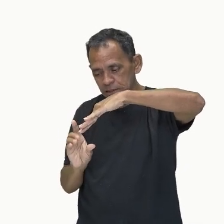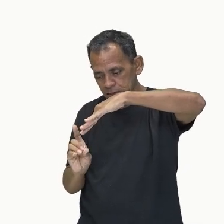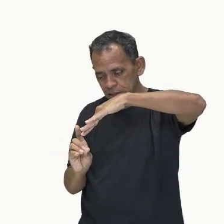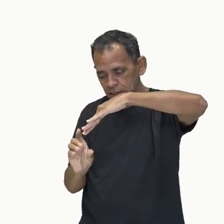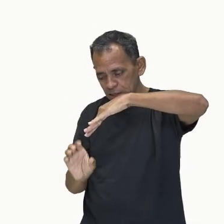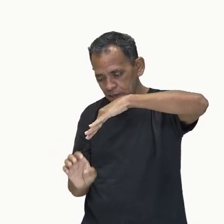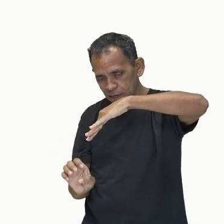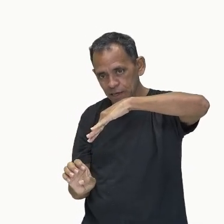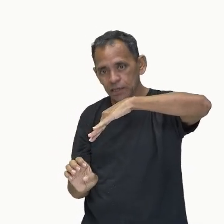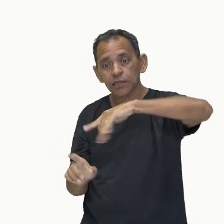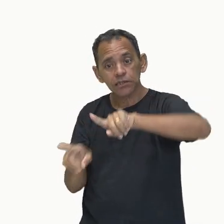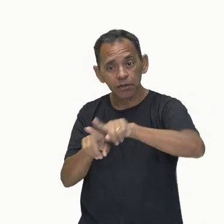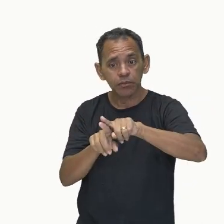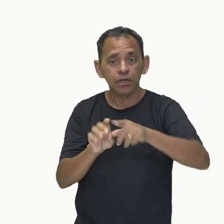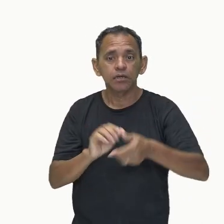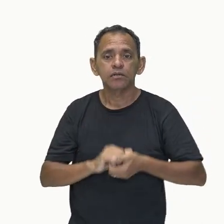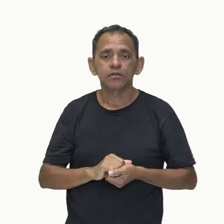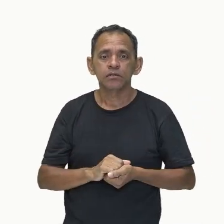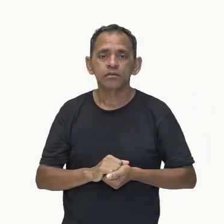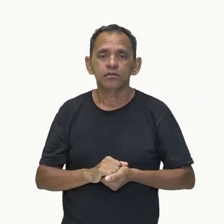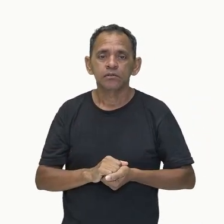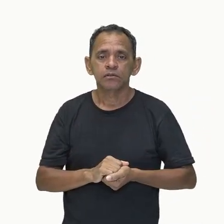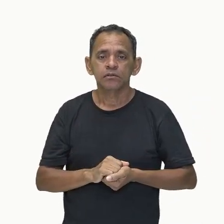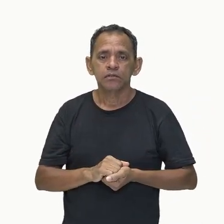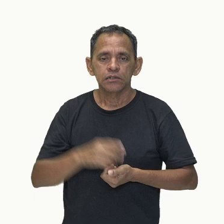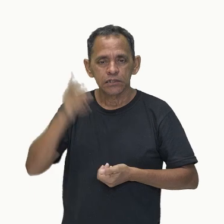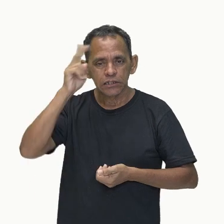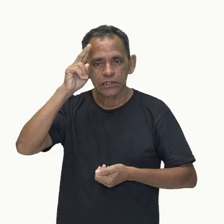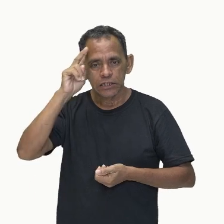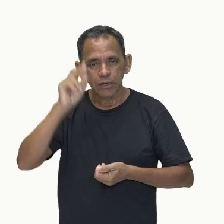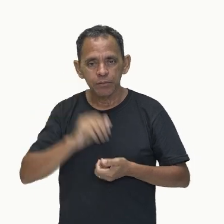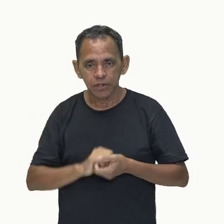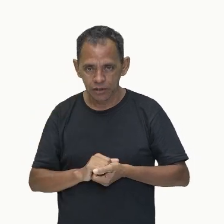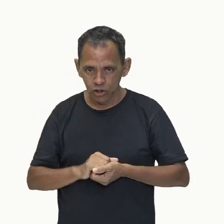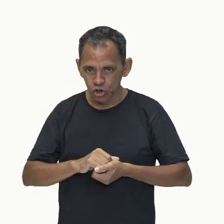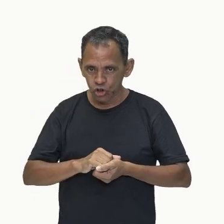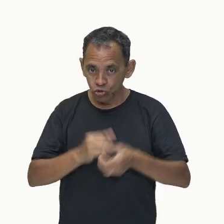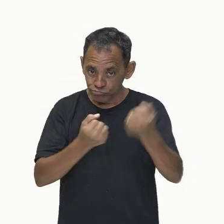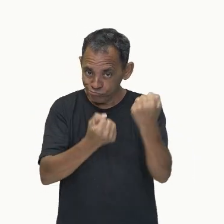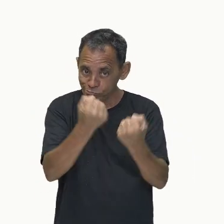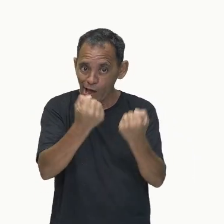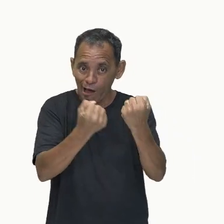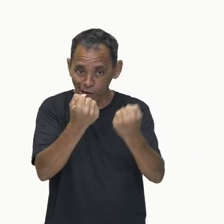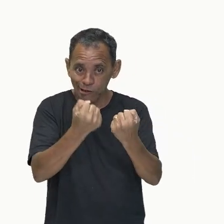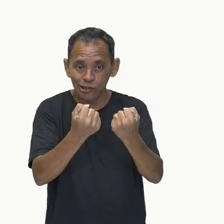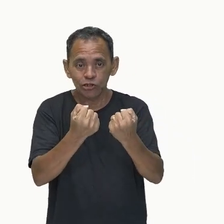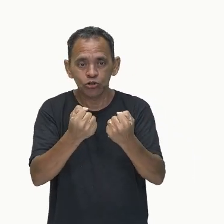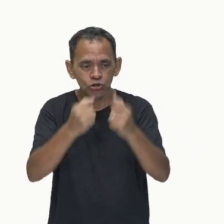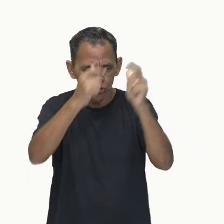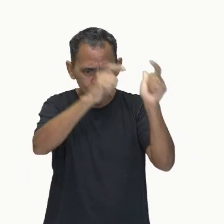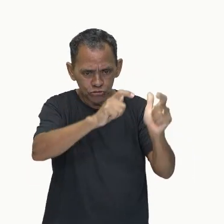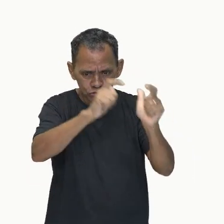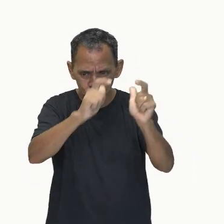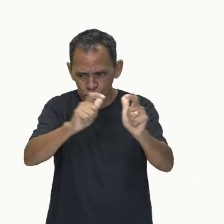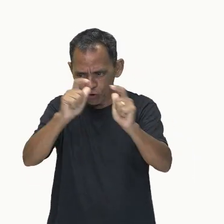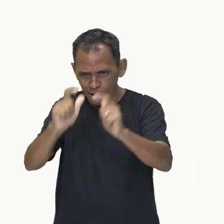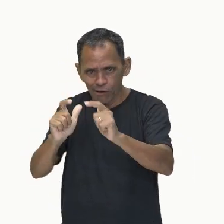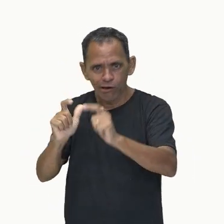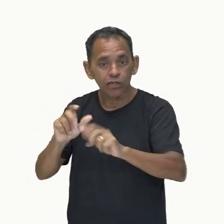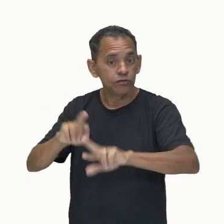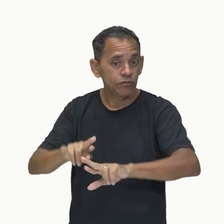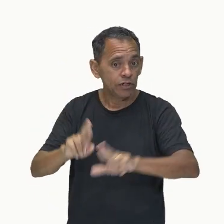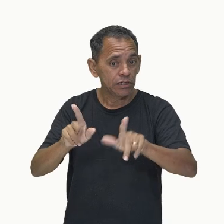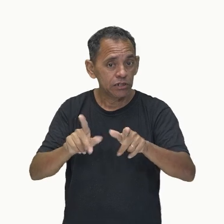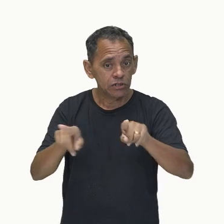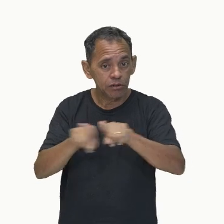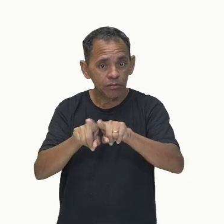carrinho, só que em fotos diferentes, tá, gente? Então, se eu calcular a energia mecânica desse sistema